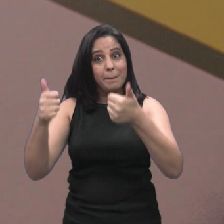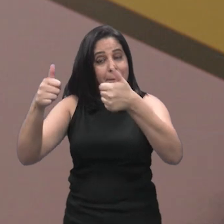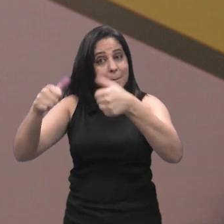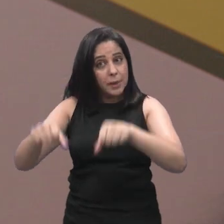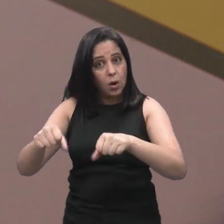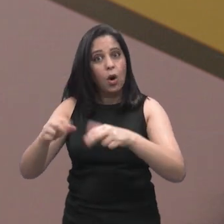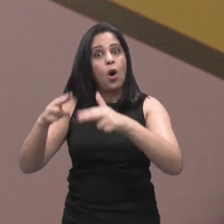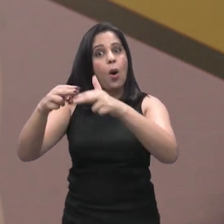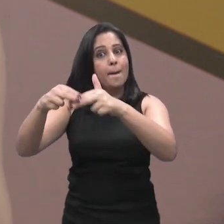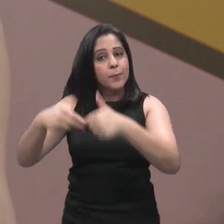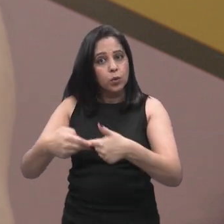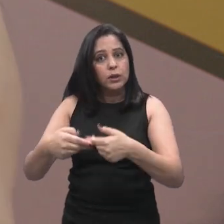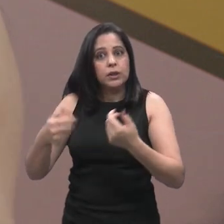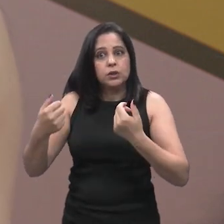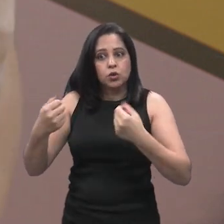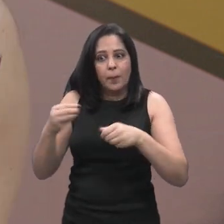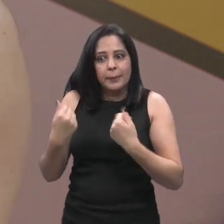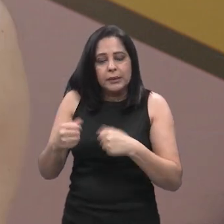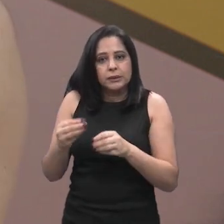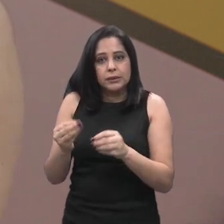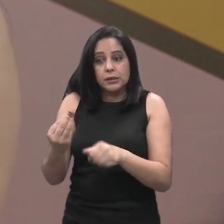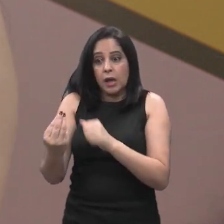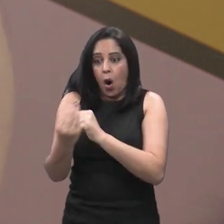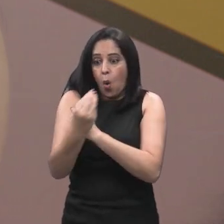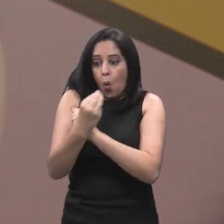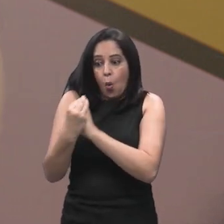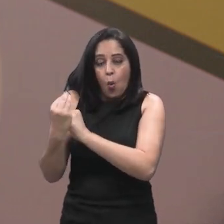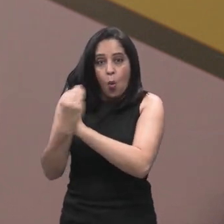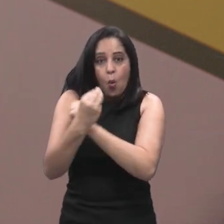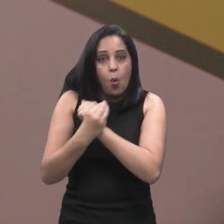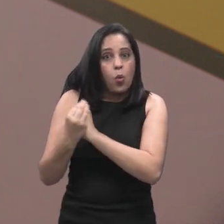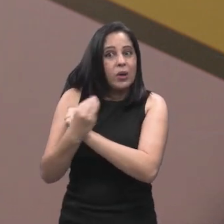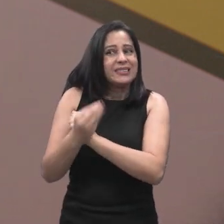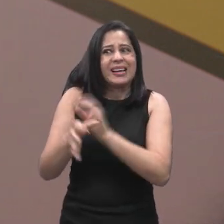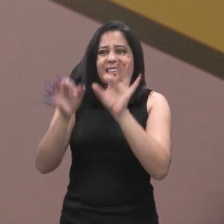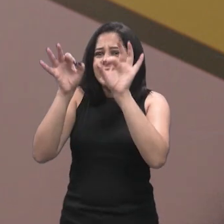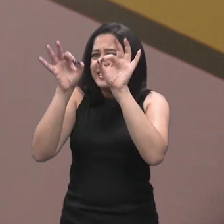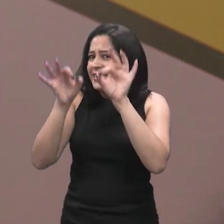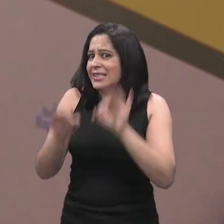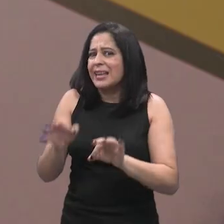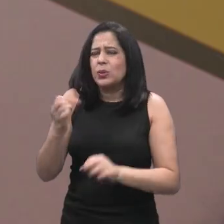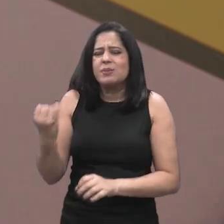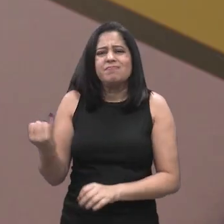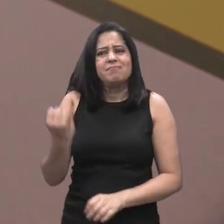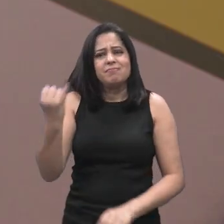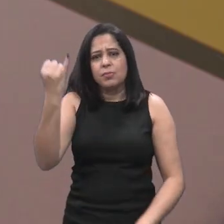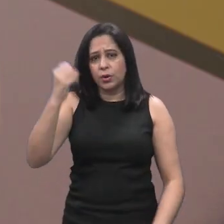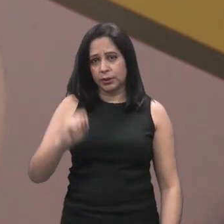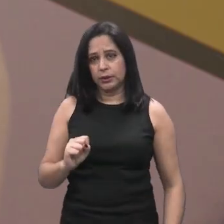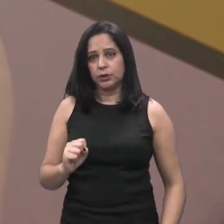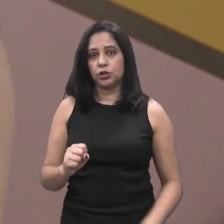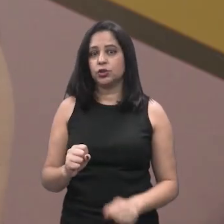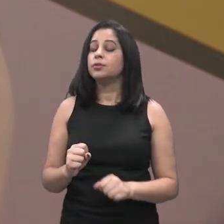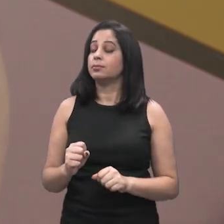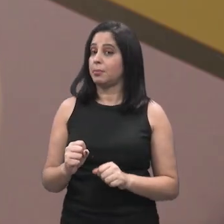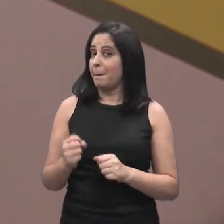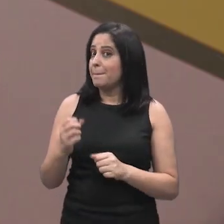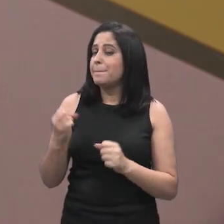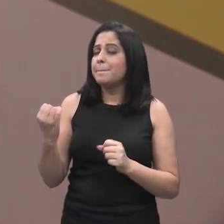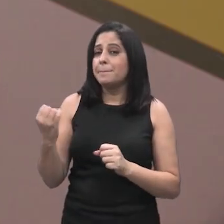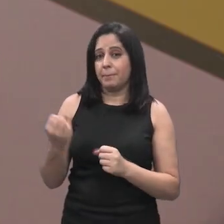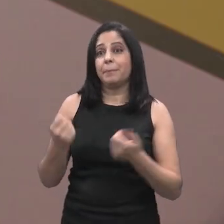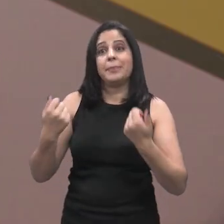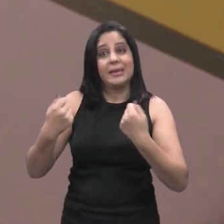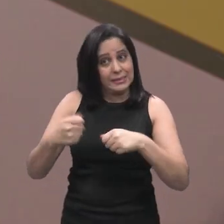significativo. Então, por isso que o cuidado com a grávida é importantíssimo, principalmente na questão de alimentação